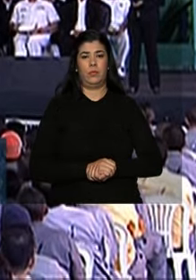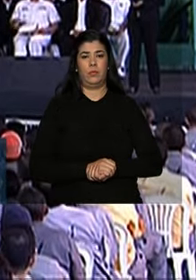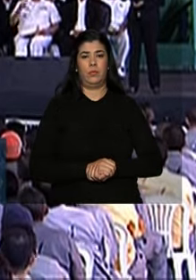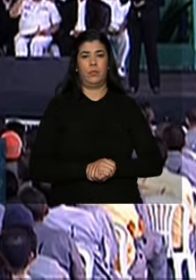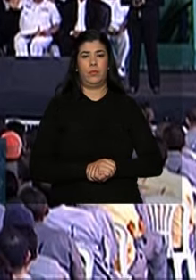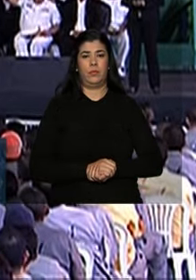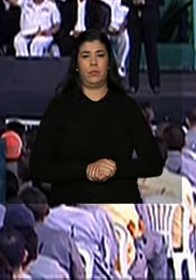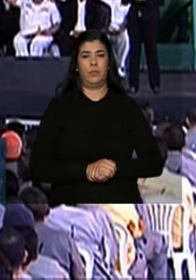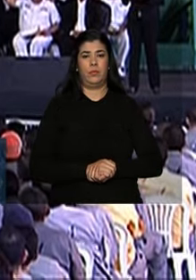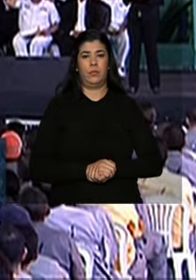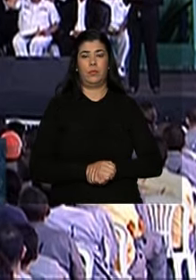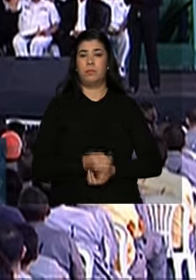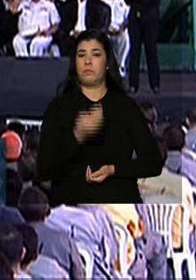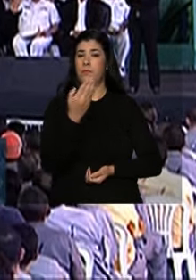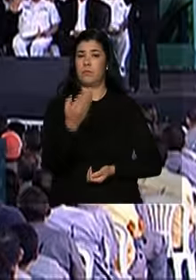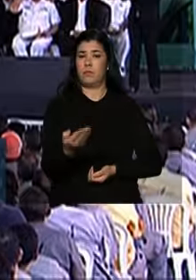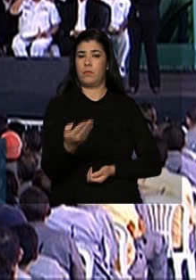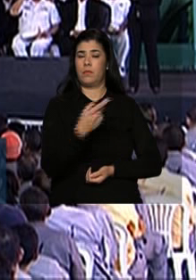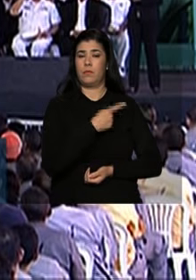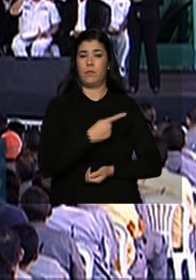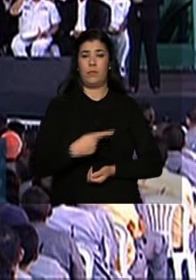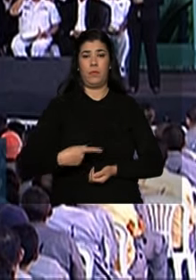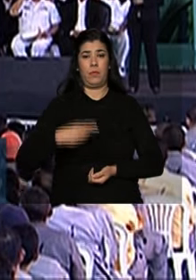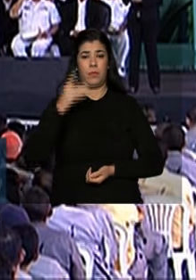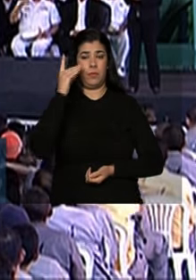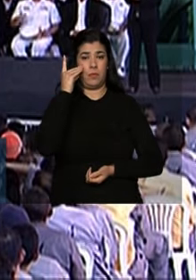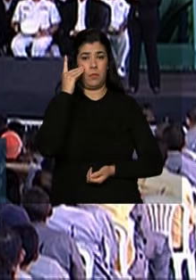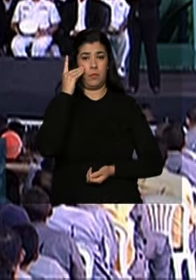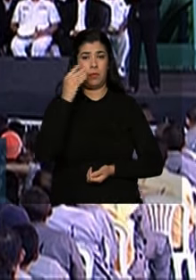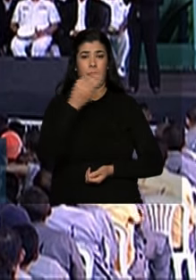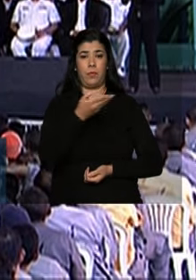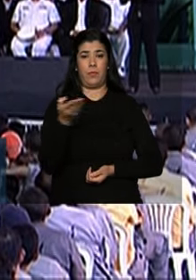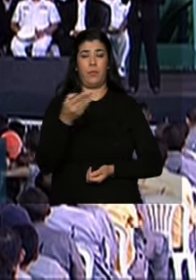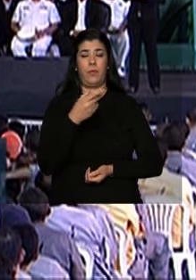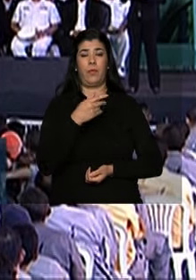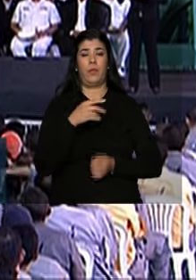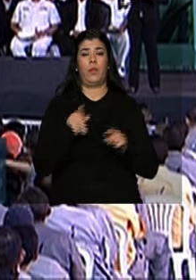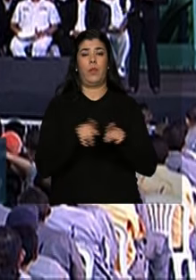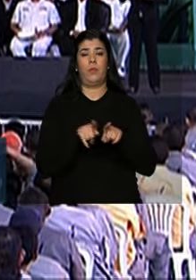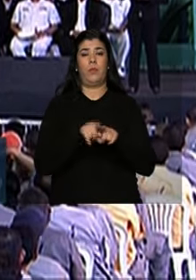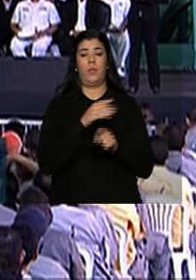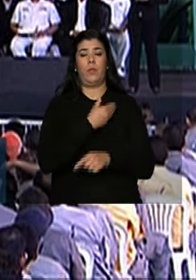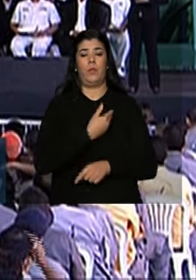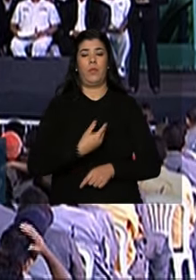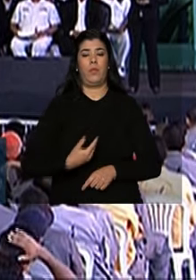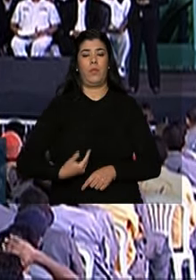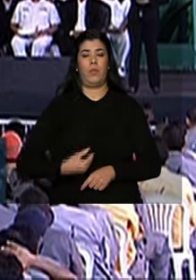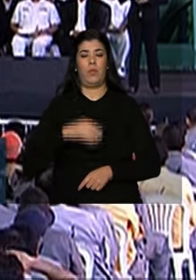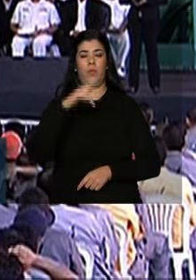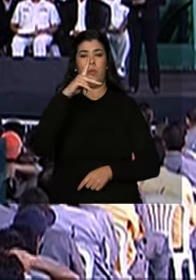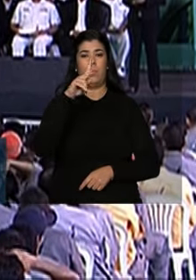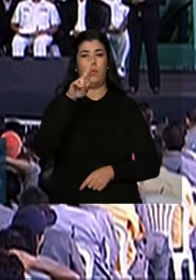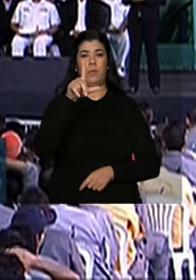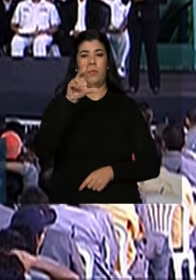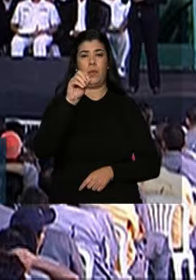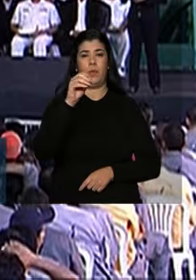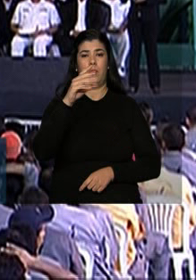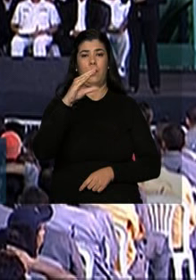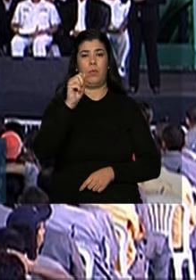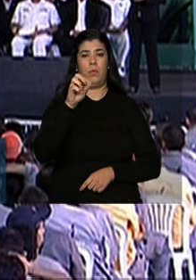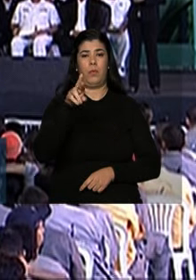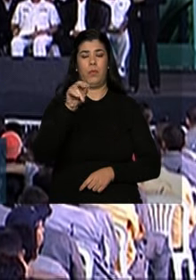Senhora presidenta Dilma Rousseff, senhor governador Paulo Câmara, senhor